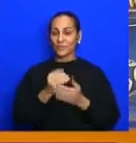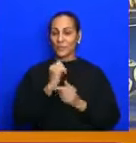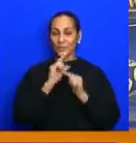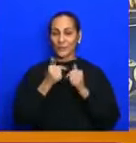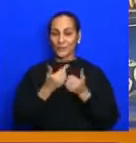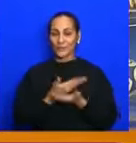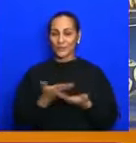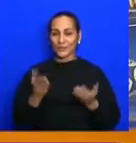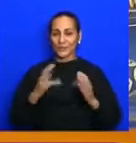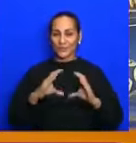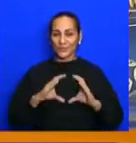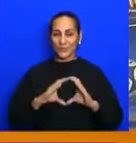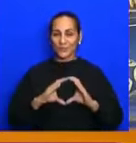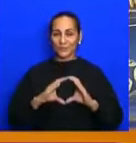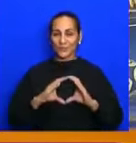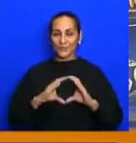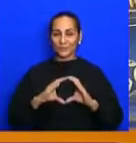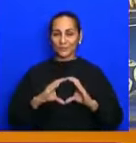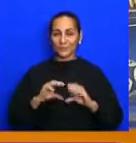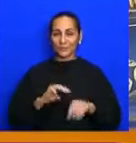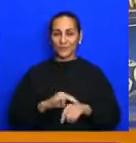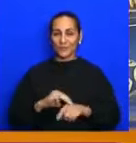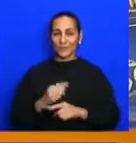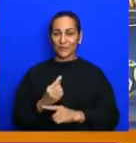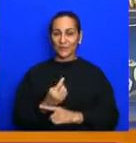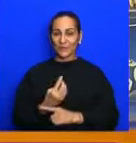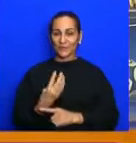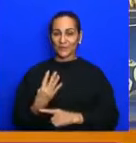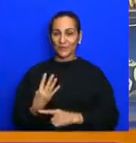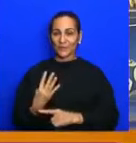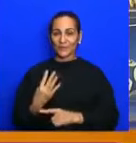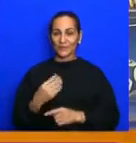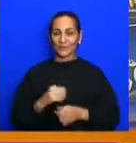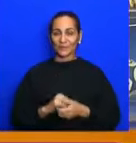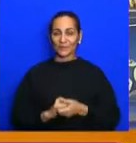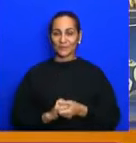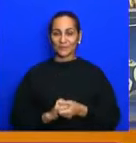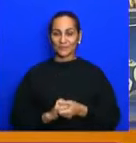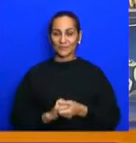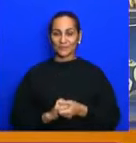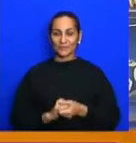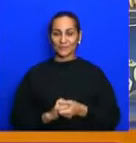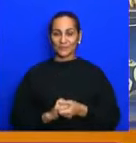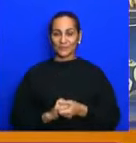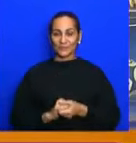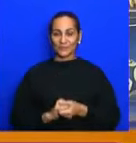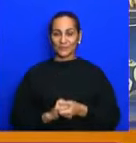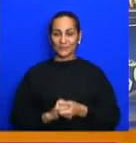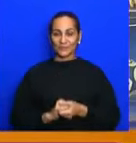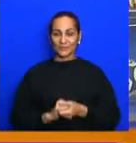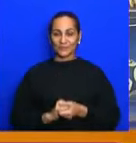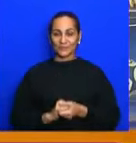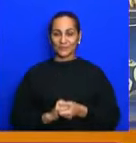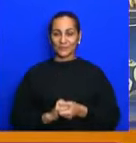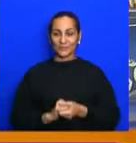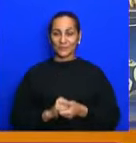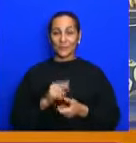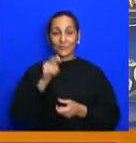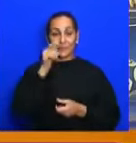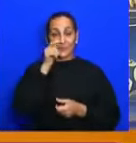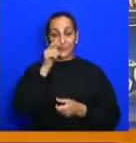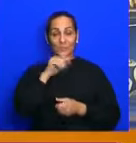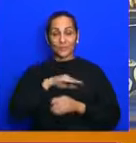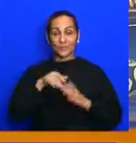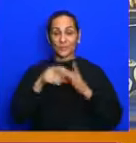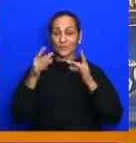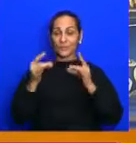Boa sorte. Bola marrom 14. Marrom número 14. Você de olho em